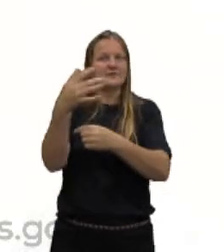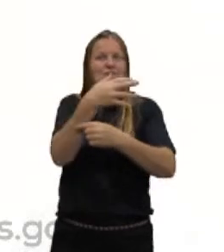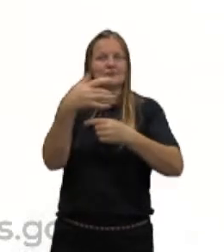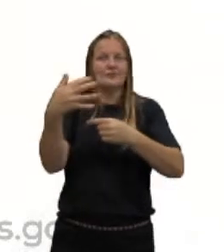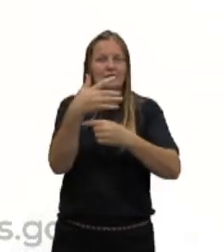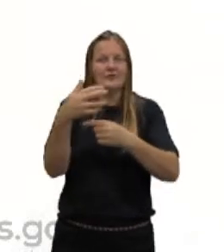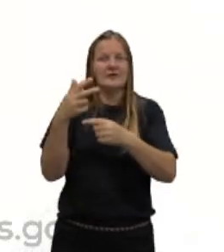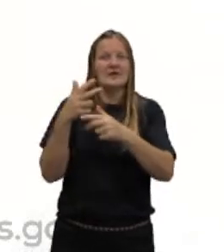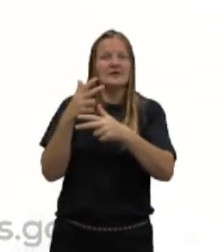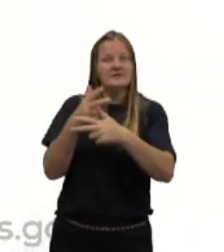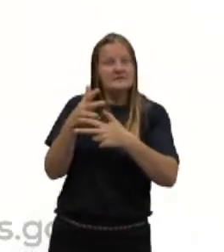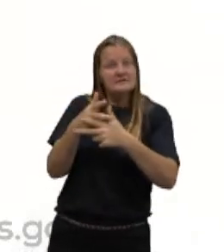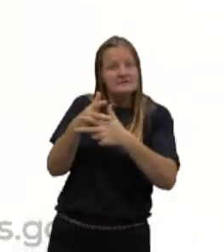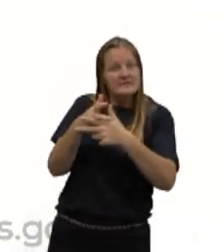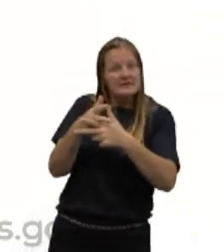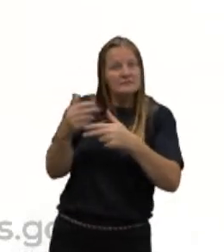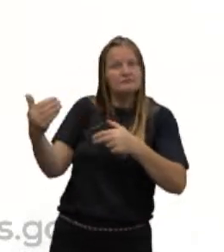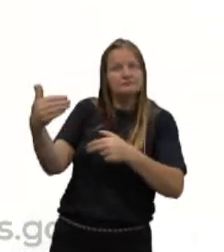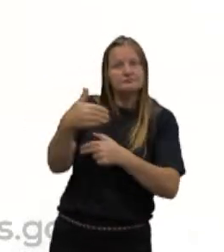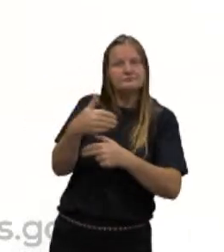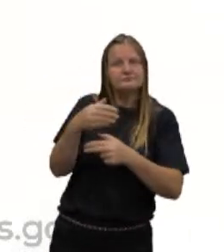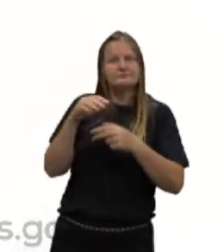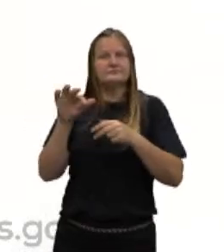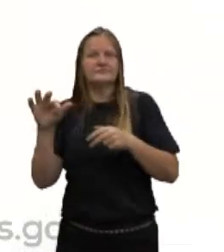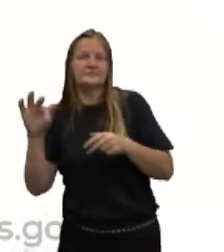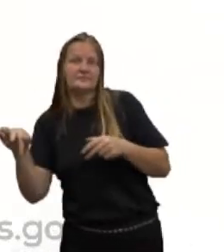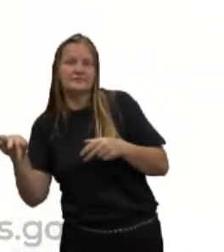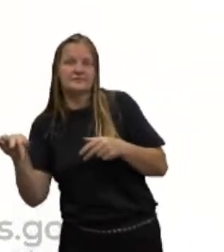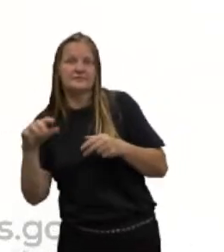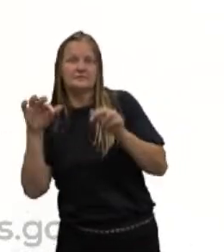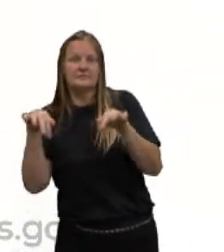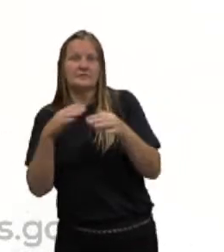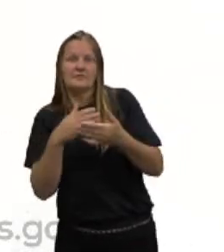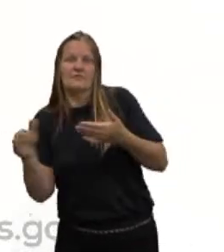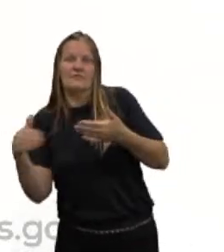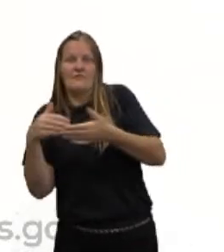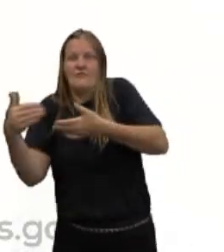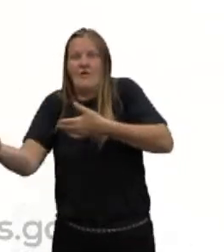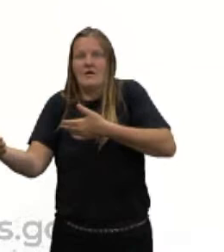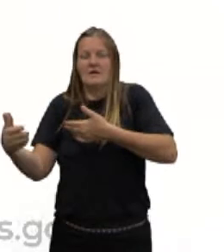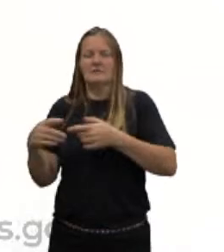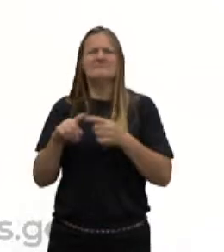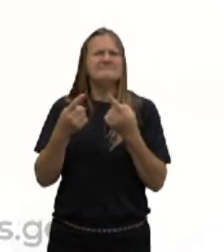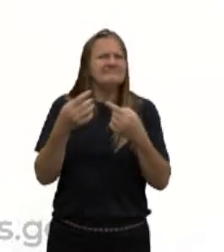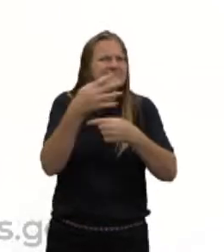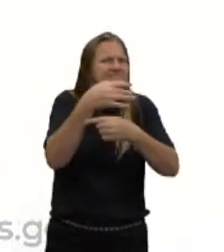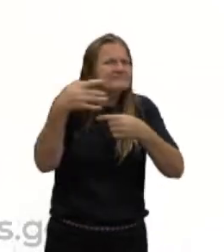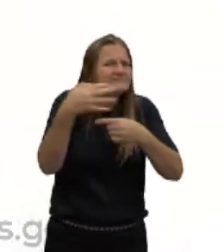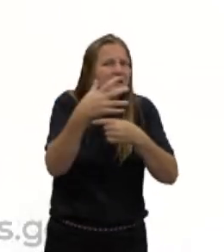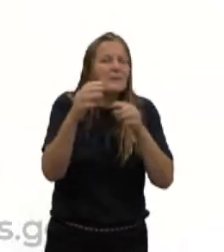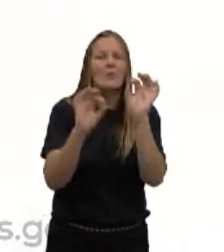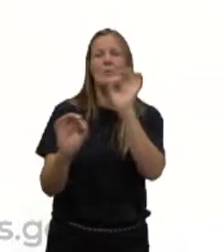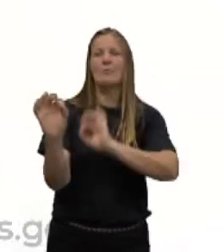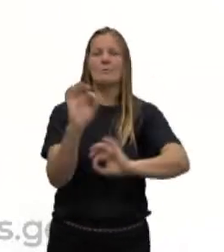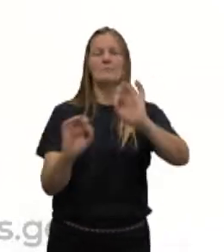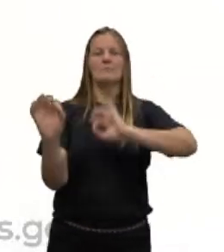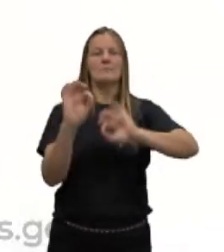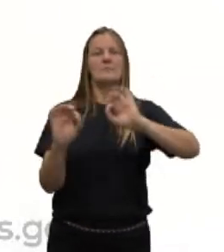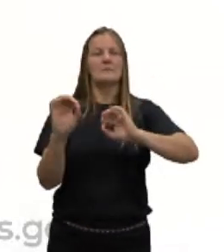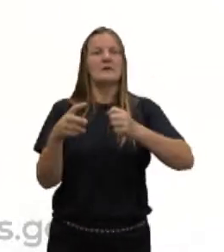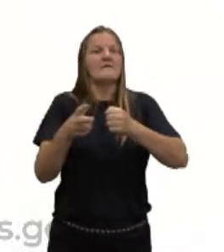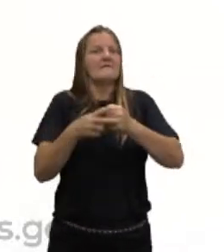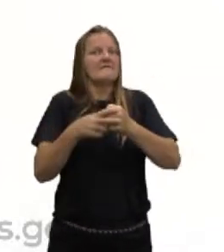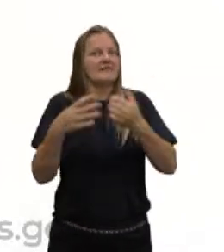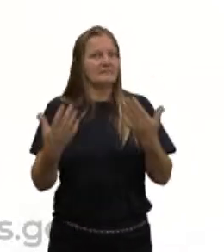saem da Netflix. Só que quando eu pensar em estrutura sintática, eu estou pensando em como eu organizo os